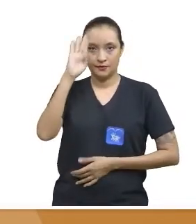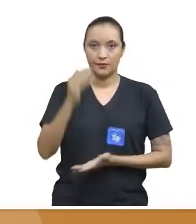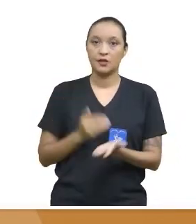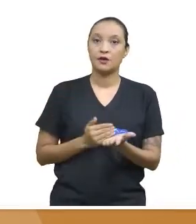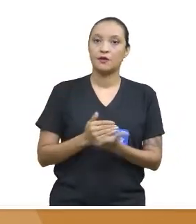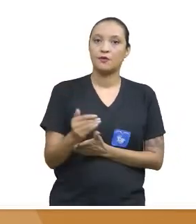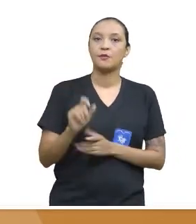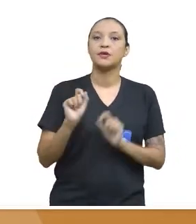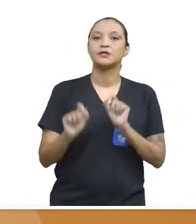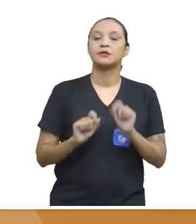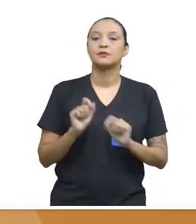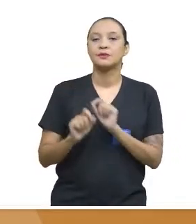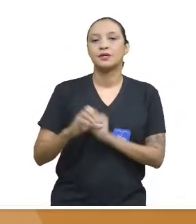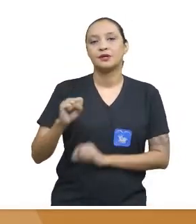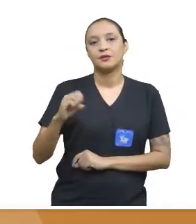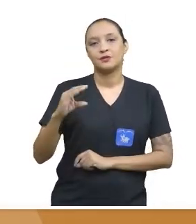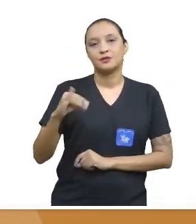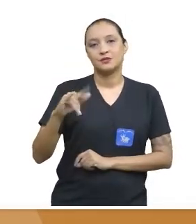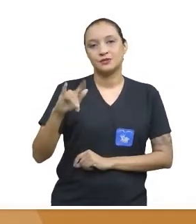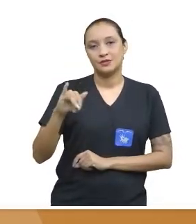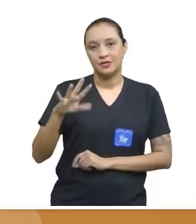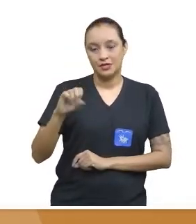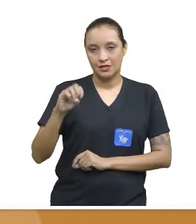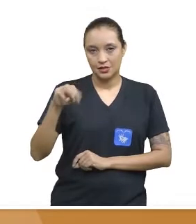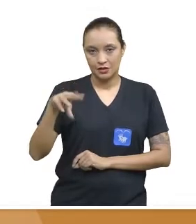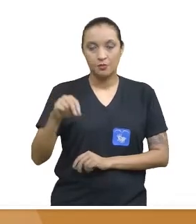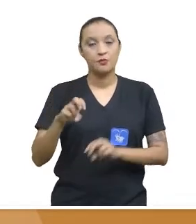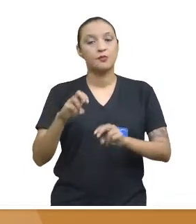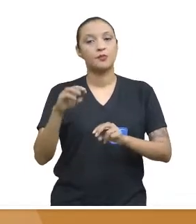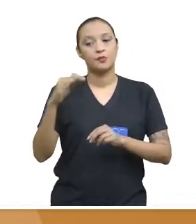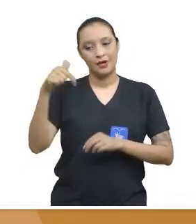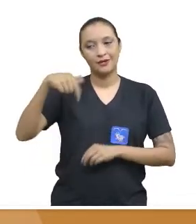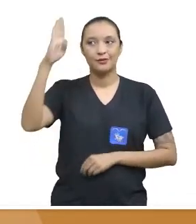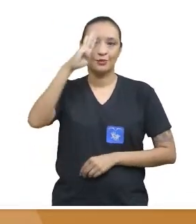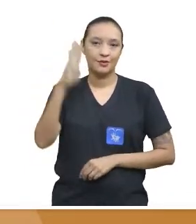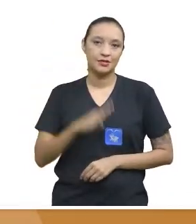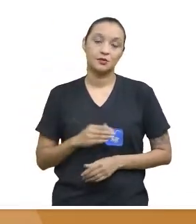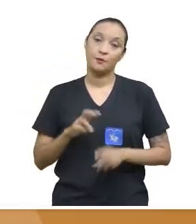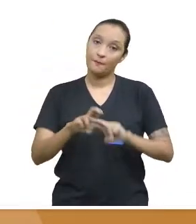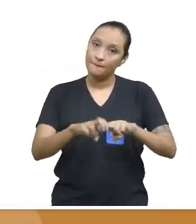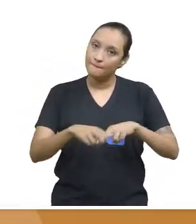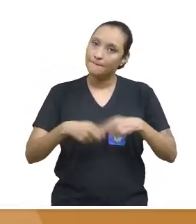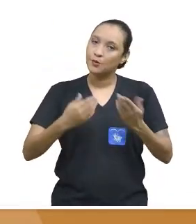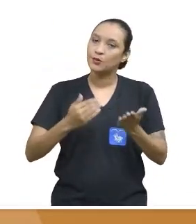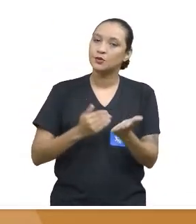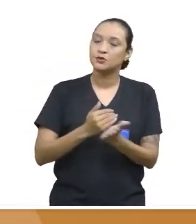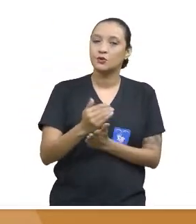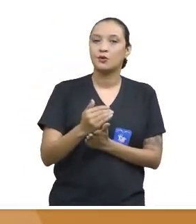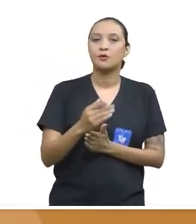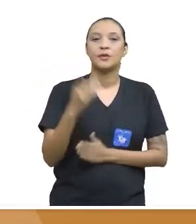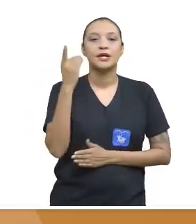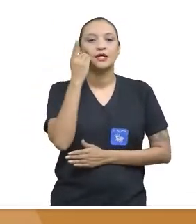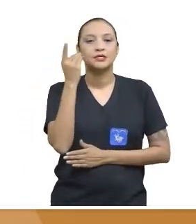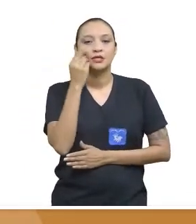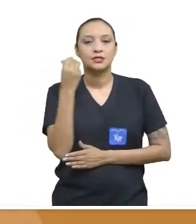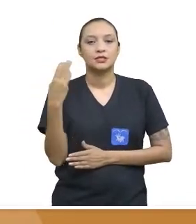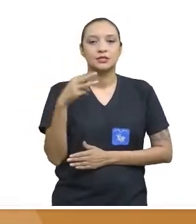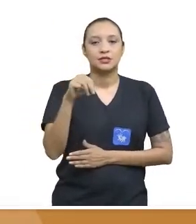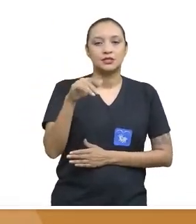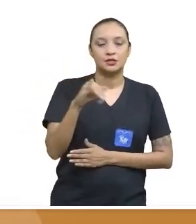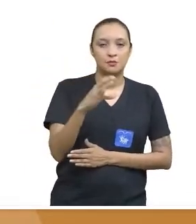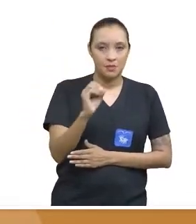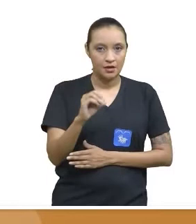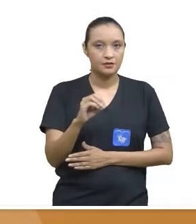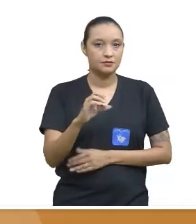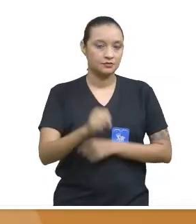Então, por isso, a partir do dia 19 de março de 64, começam ali as objeções, começa uma organização.